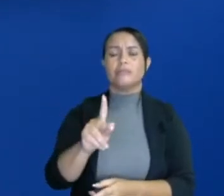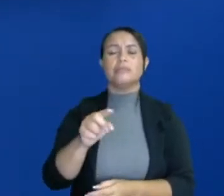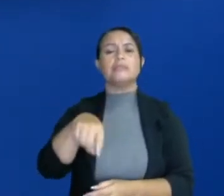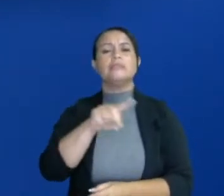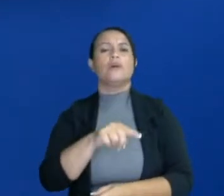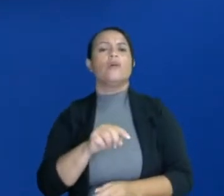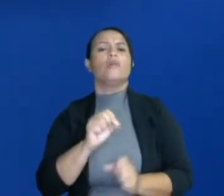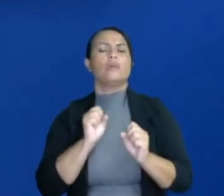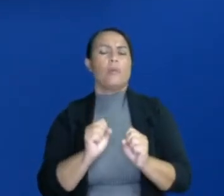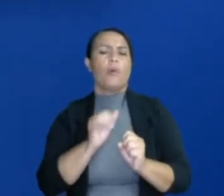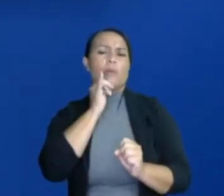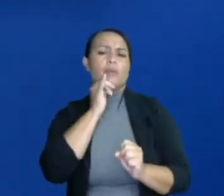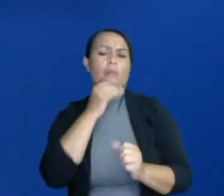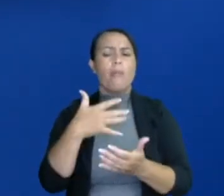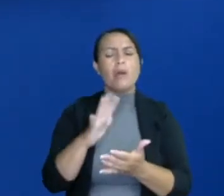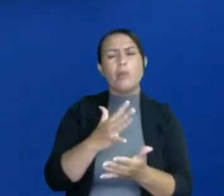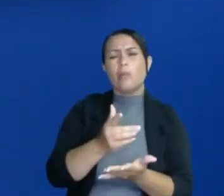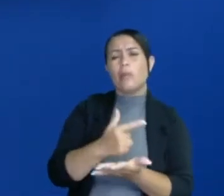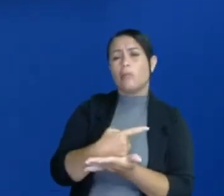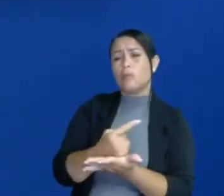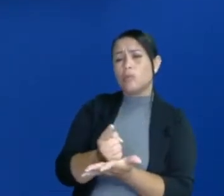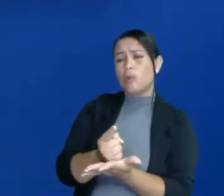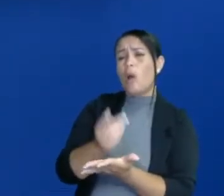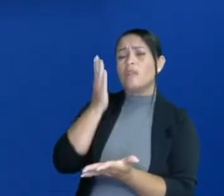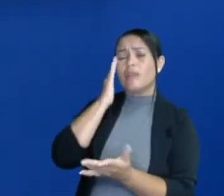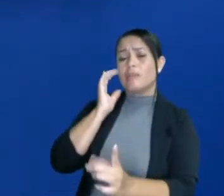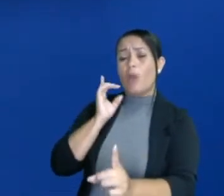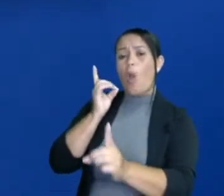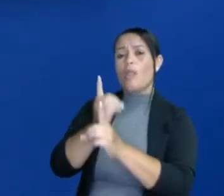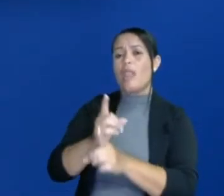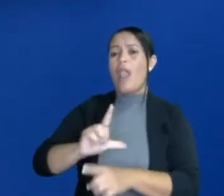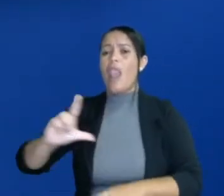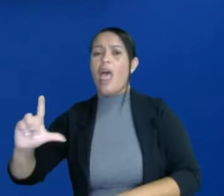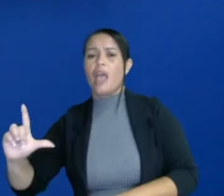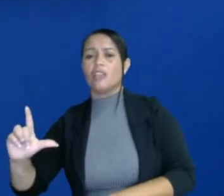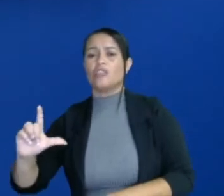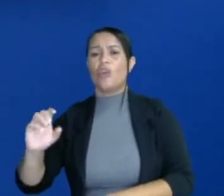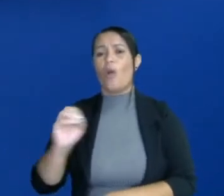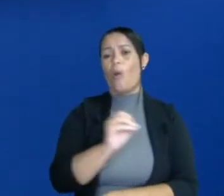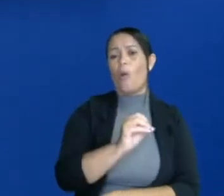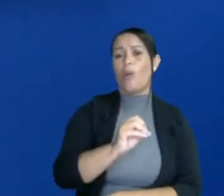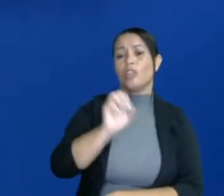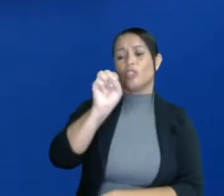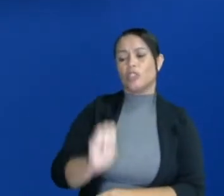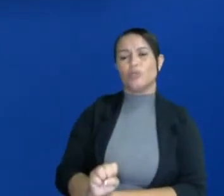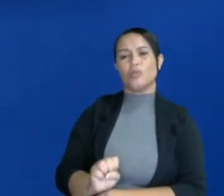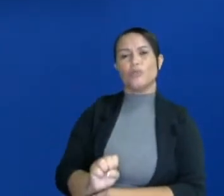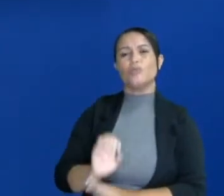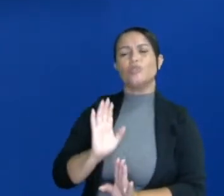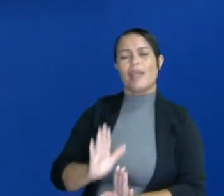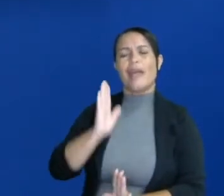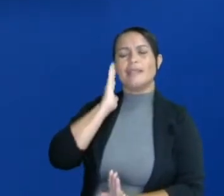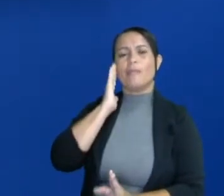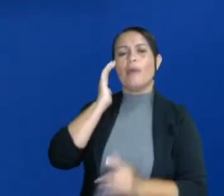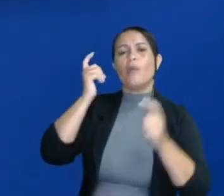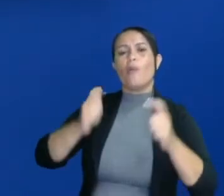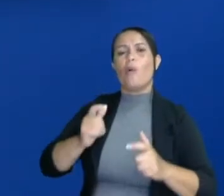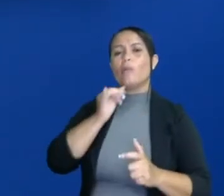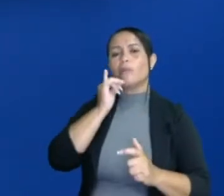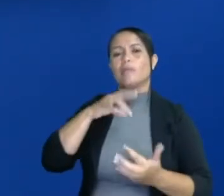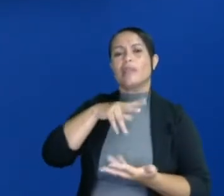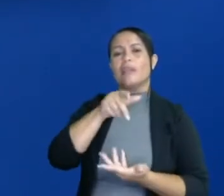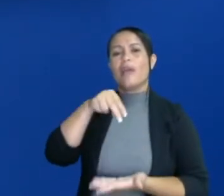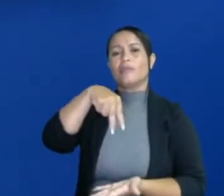aí você, com base na posição do norte, você teria como encontrar o leste, o oeste e o sul automaticamente, independente do ponto da Terra que você